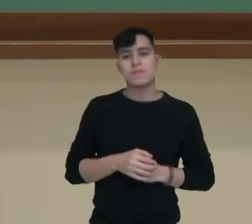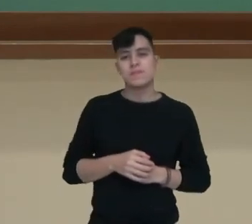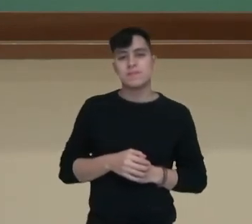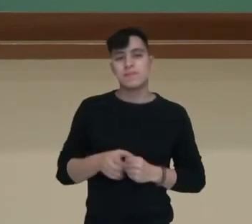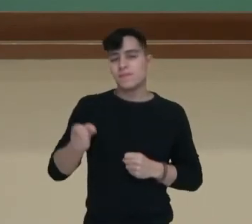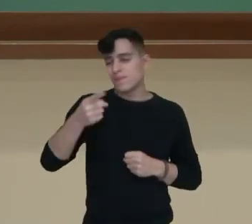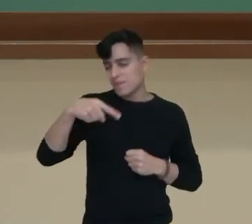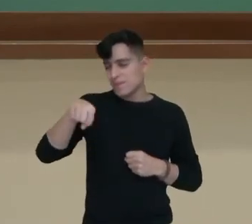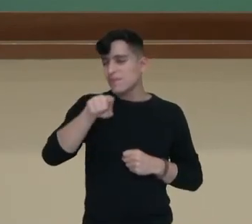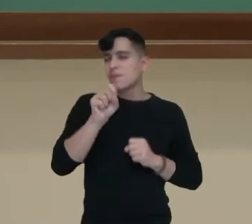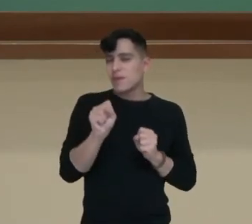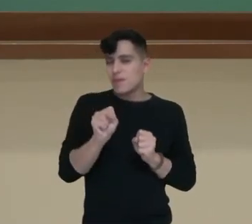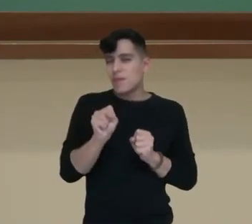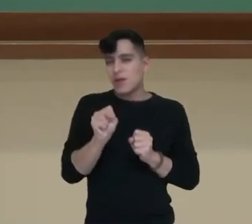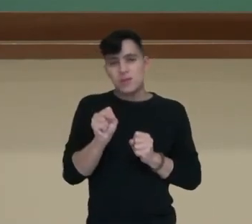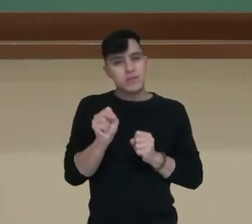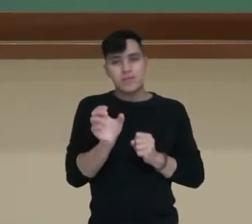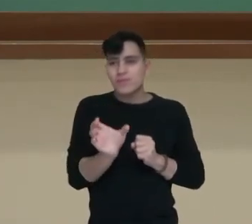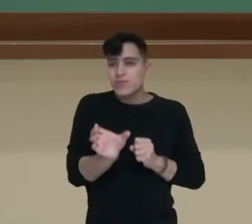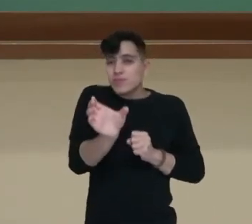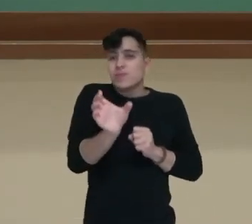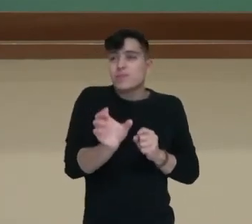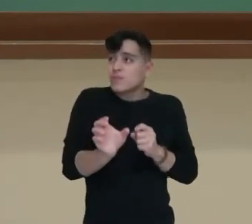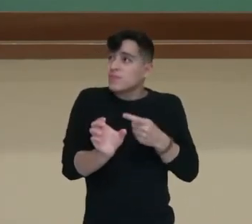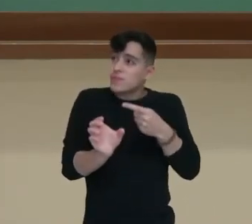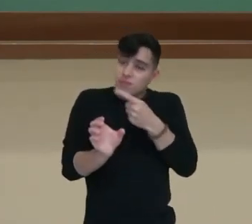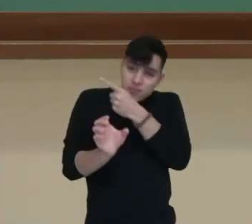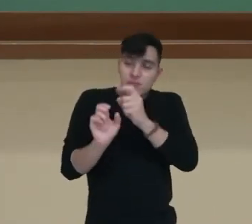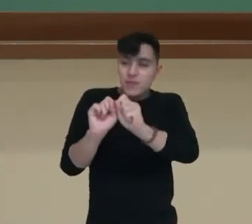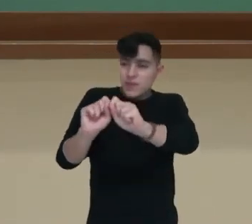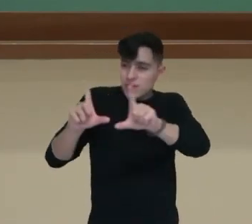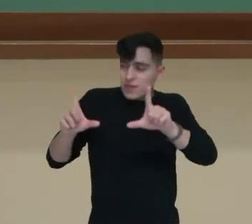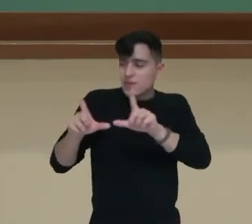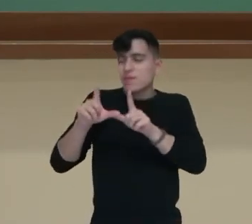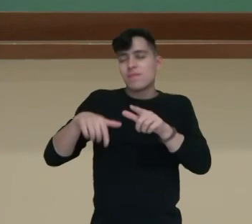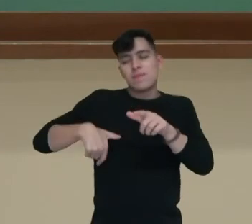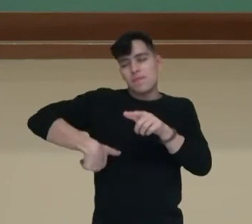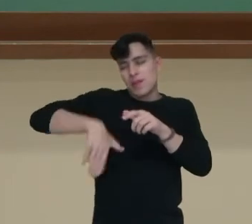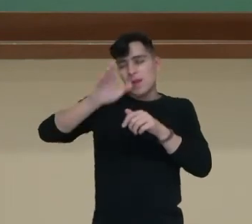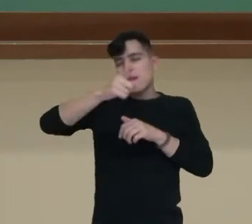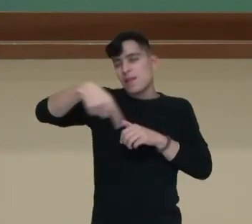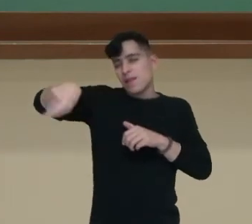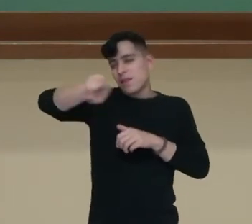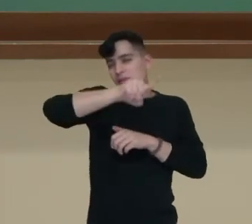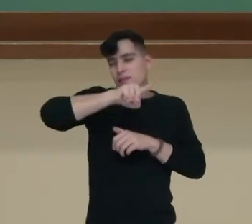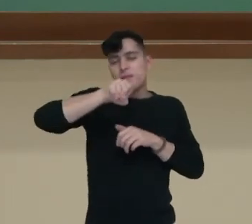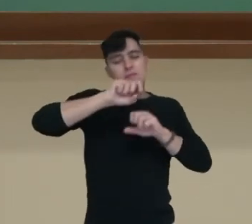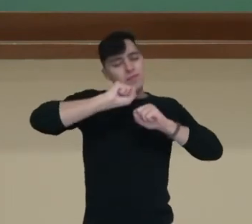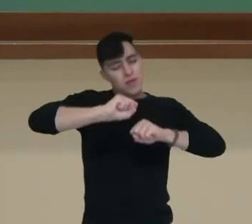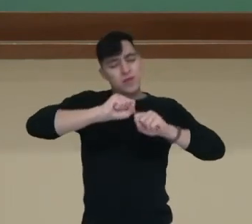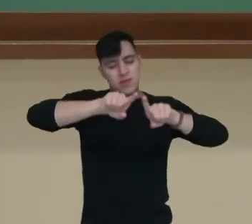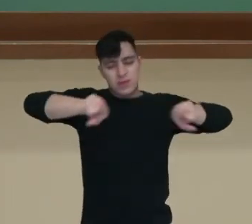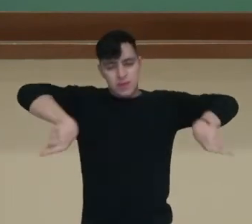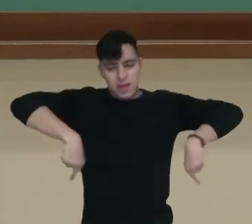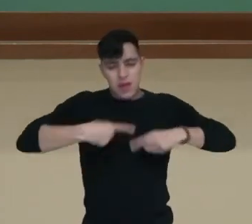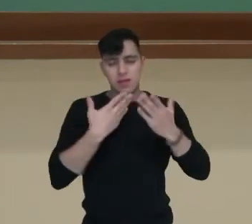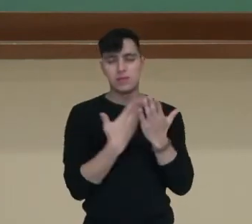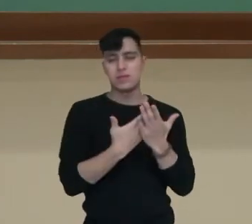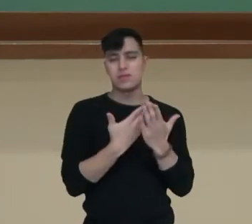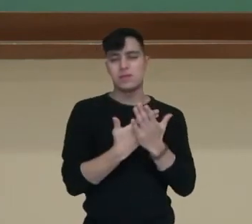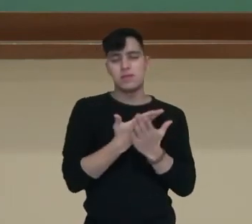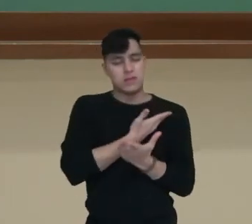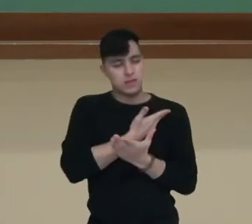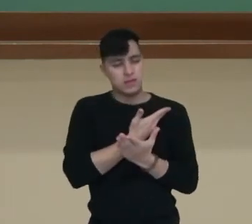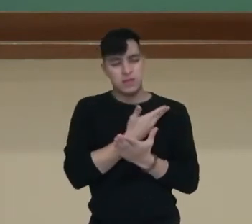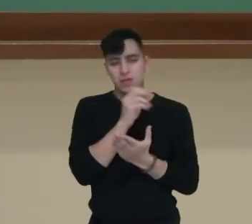pode acessar esse QR Code, tem mais algumas atividades que você pode fazer também na sua aula, com seus colegas ou com alguém mesmo